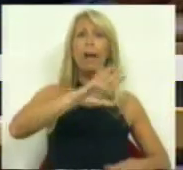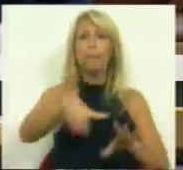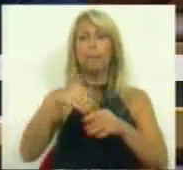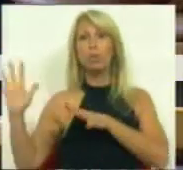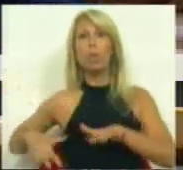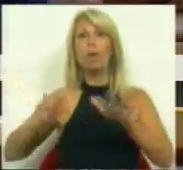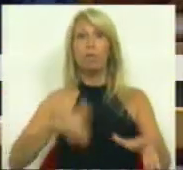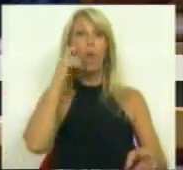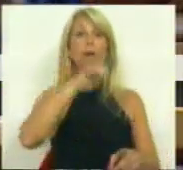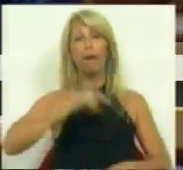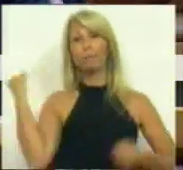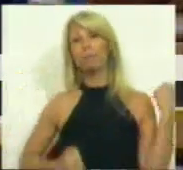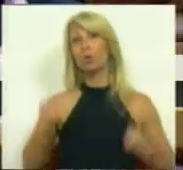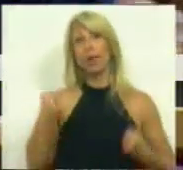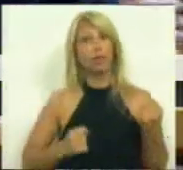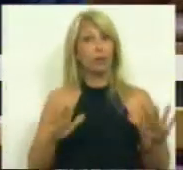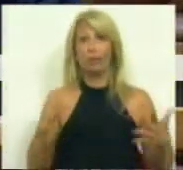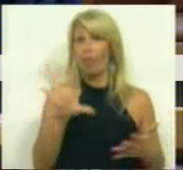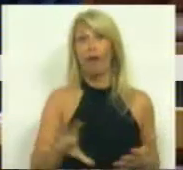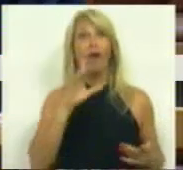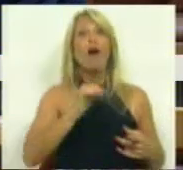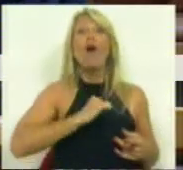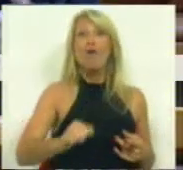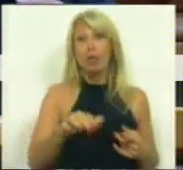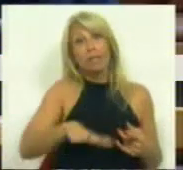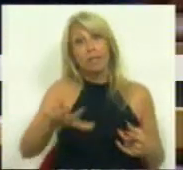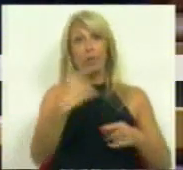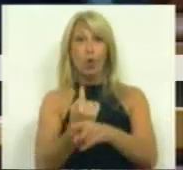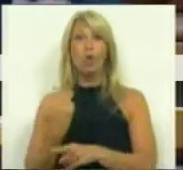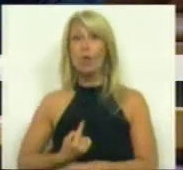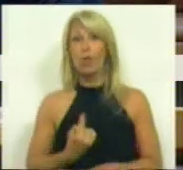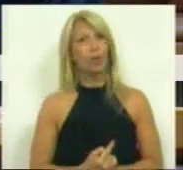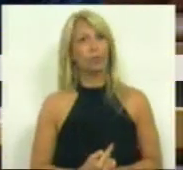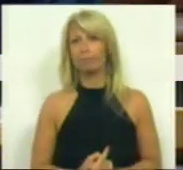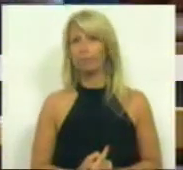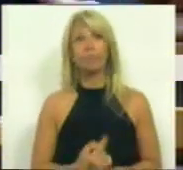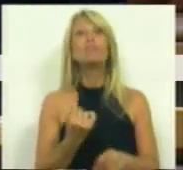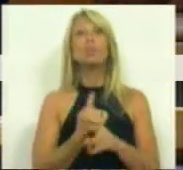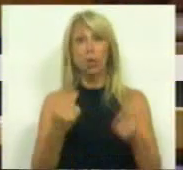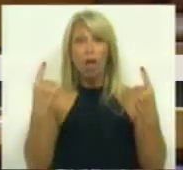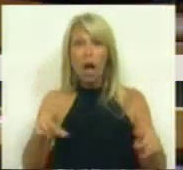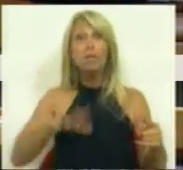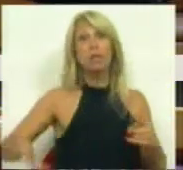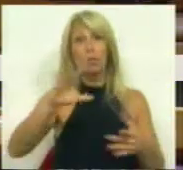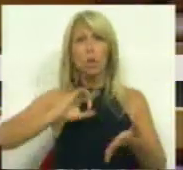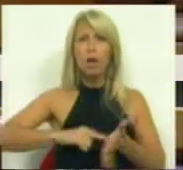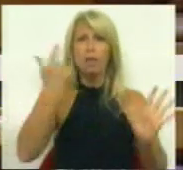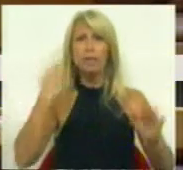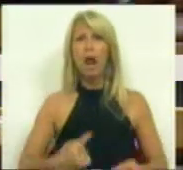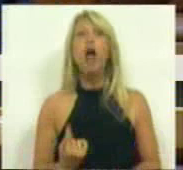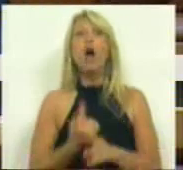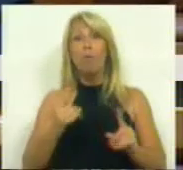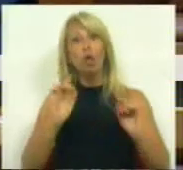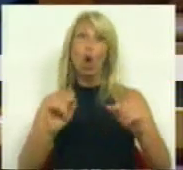quem protesta de qualquer modo contra o atual estado de coisas. Não temos, porque temos um estado de necessidade, porque todos os outros